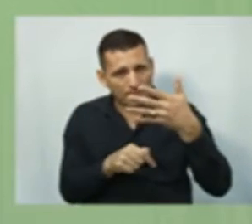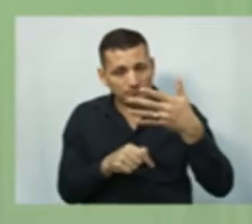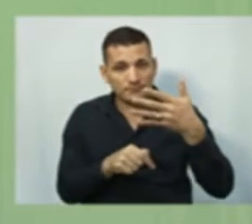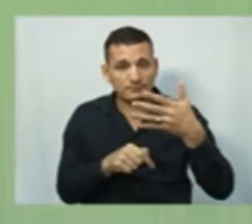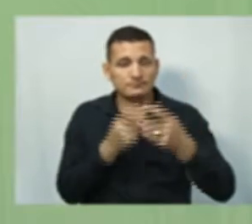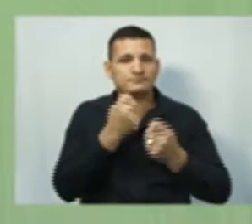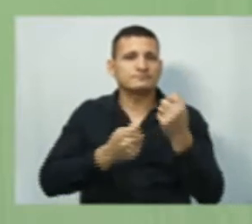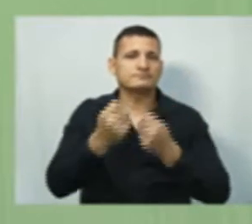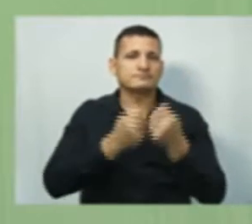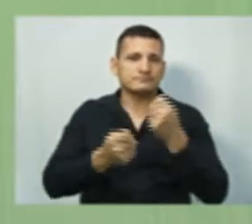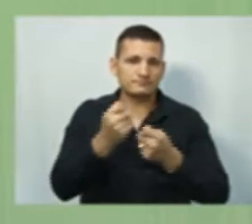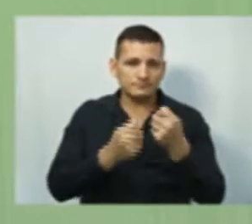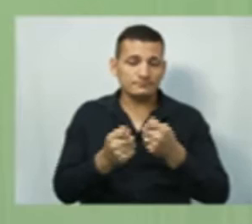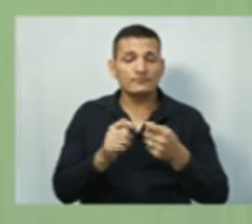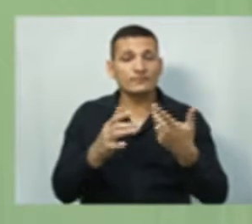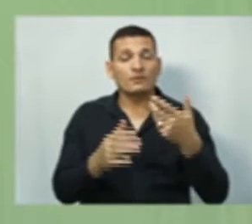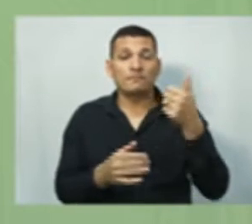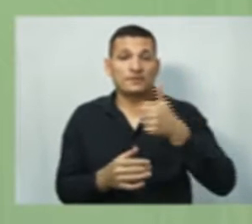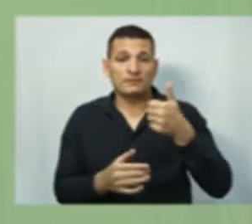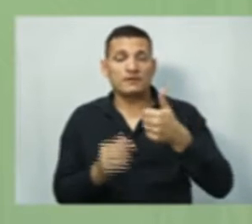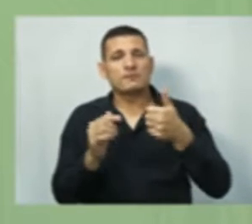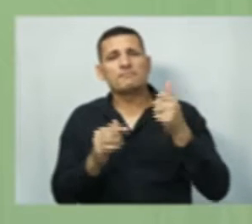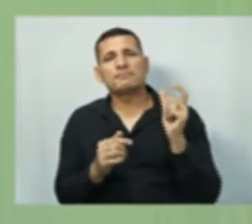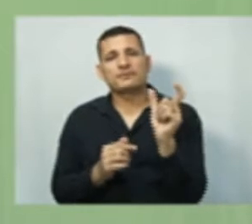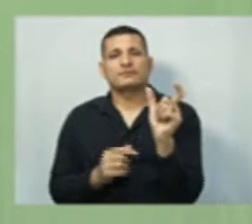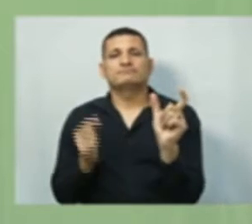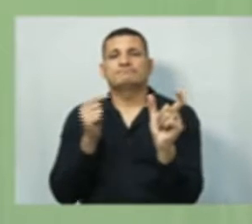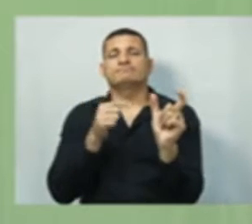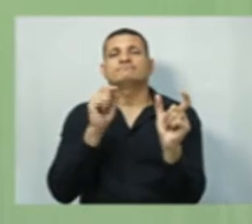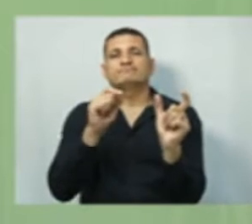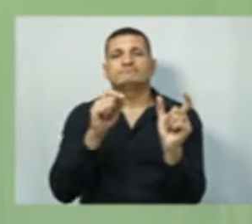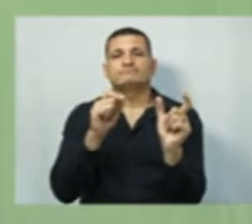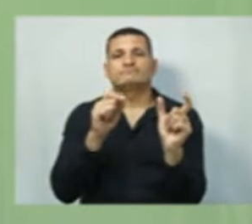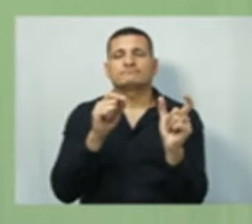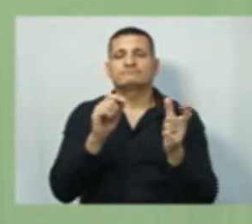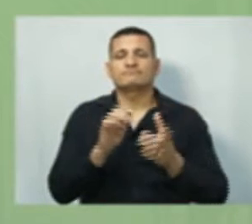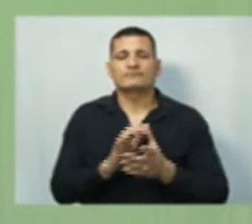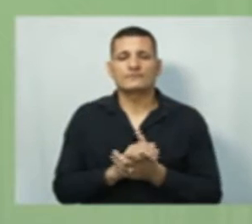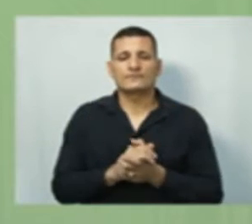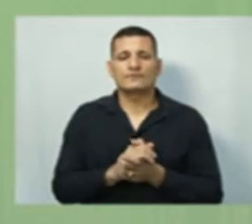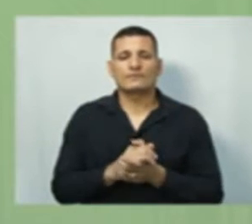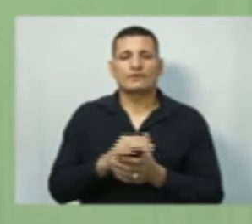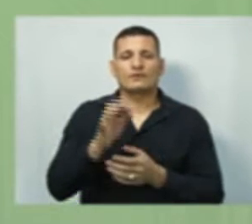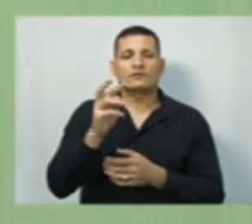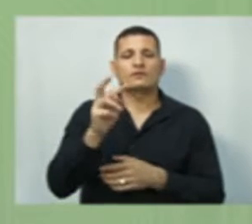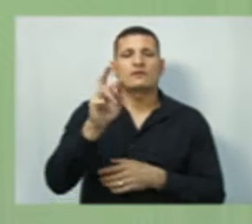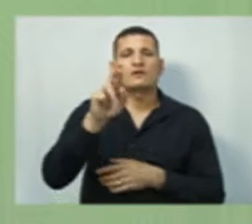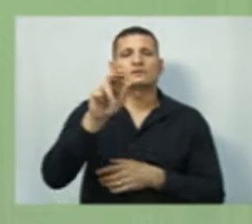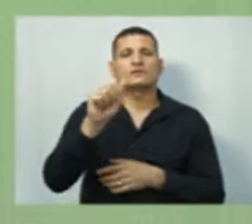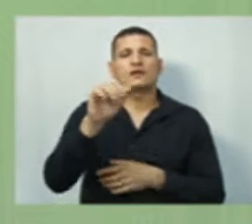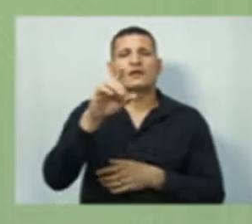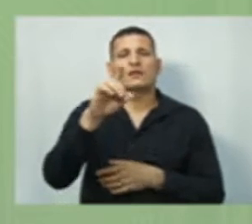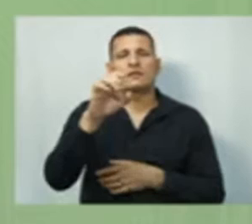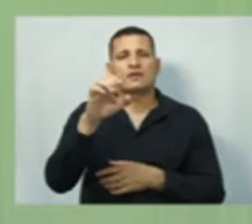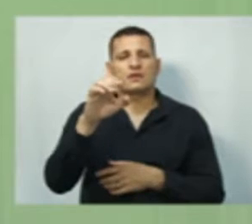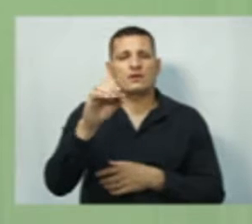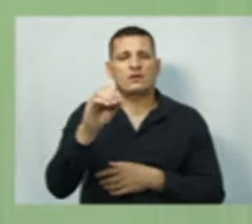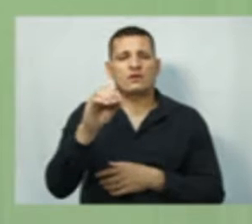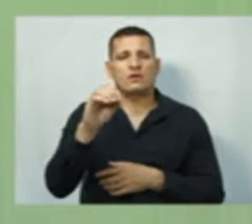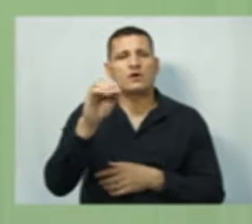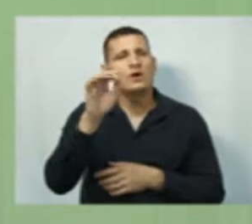economia está ligado a essa palavrinha que a gente usa muito em inglês: o trade-off. Trade-off está ligado à noção de